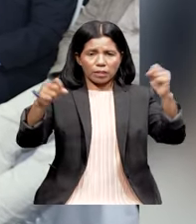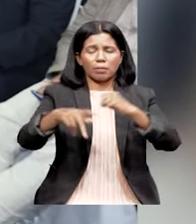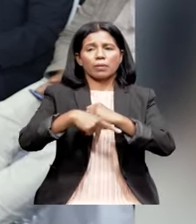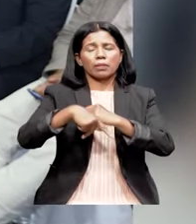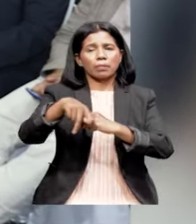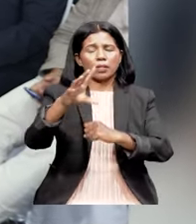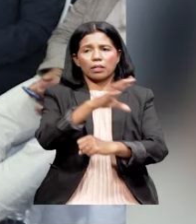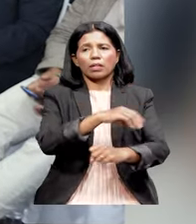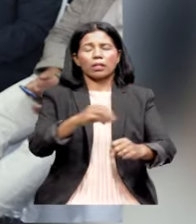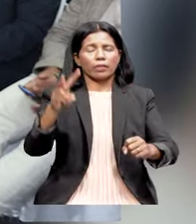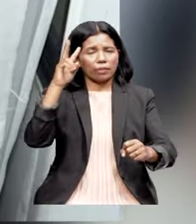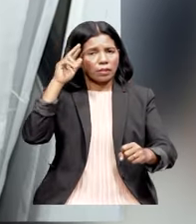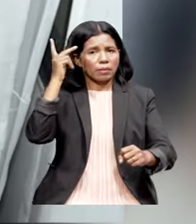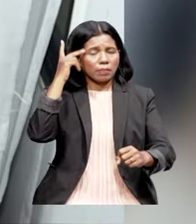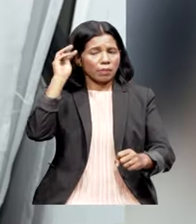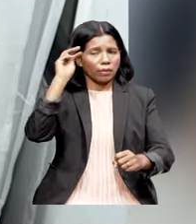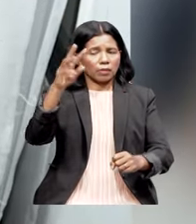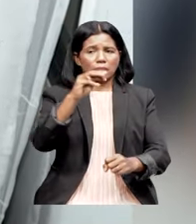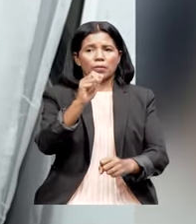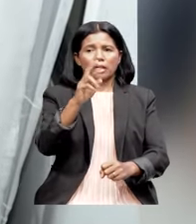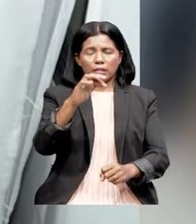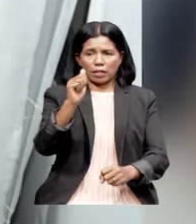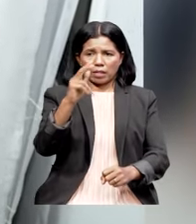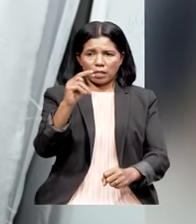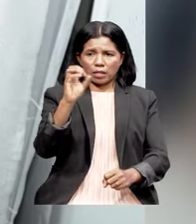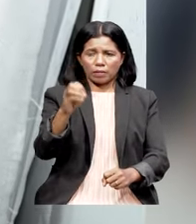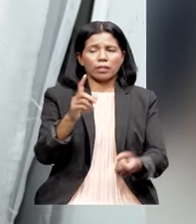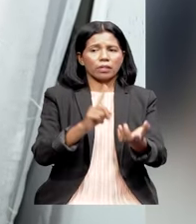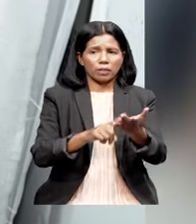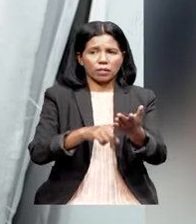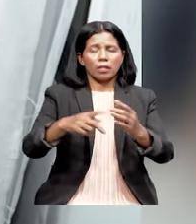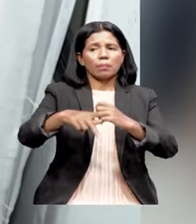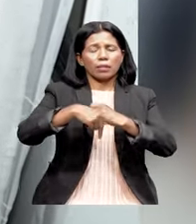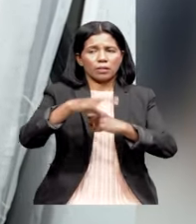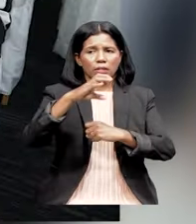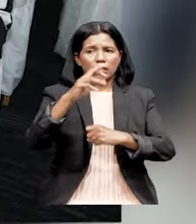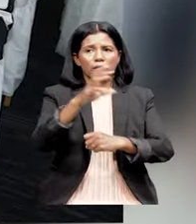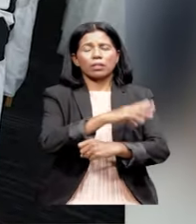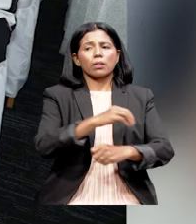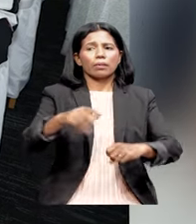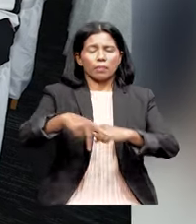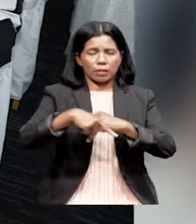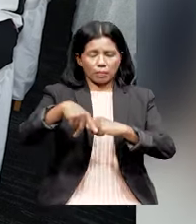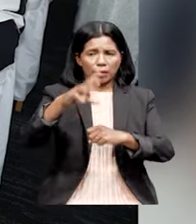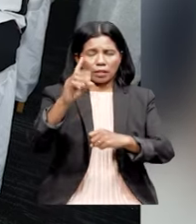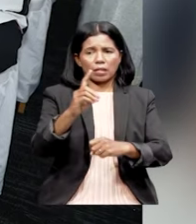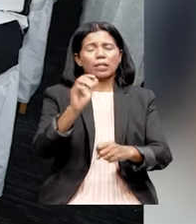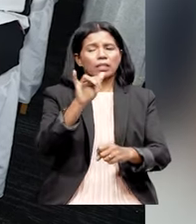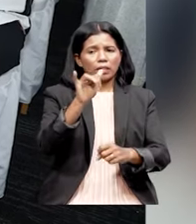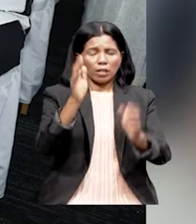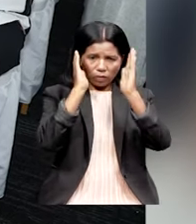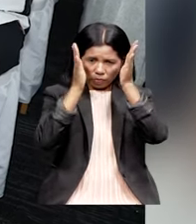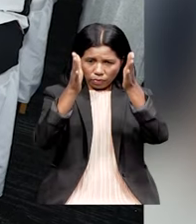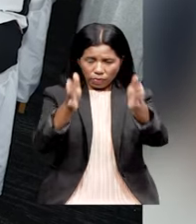ou qualidade do vice-primeiro-ministro Mariano Hassanami Sabino. A fim de discussão, Partido CNRT no Partido Democrático concorda a tu foco liu